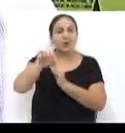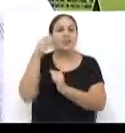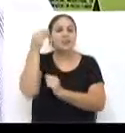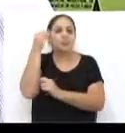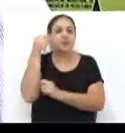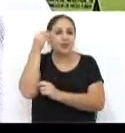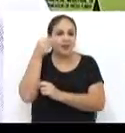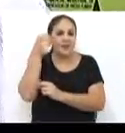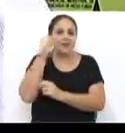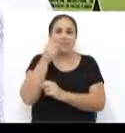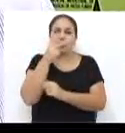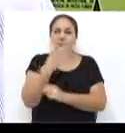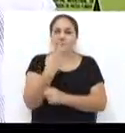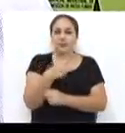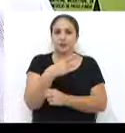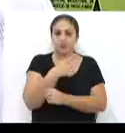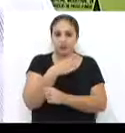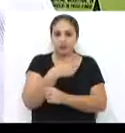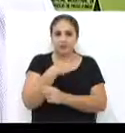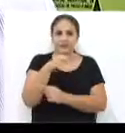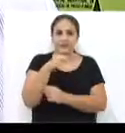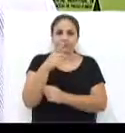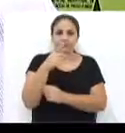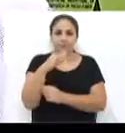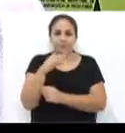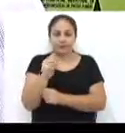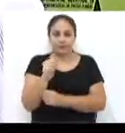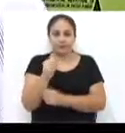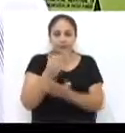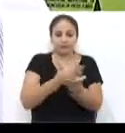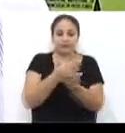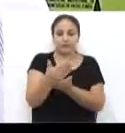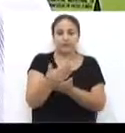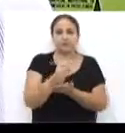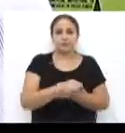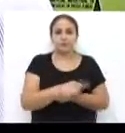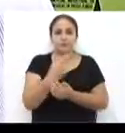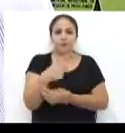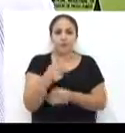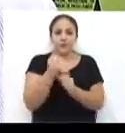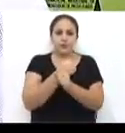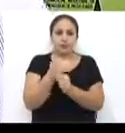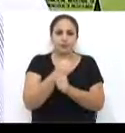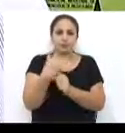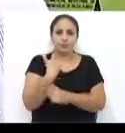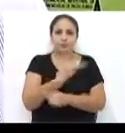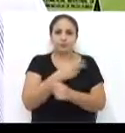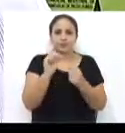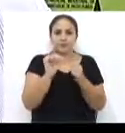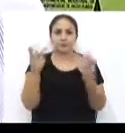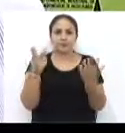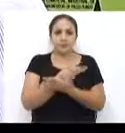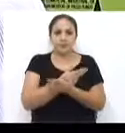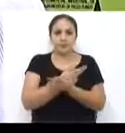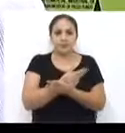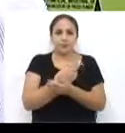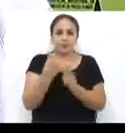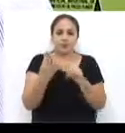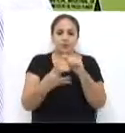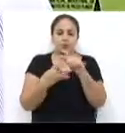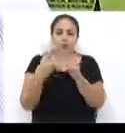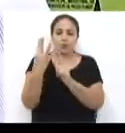experiências, os seus cartões. Foi assim exatamente que a Expocisa nasceu, né? E este ano ainda nós fizemos